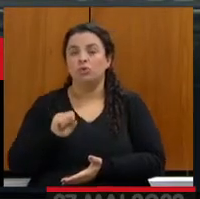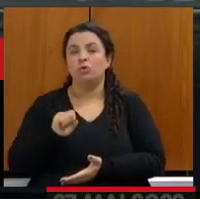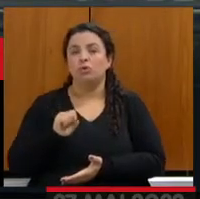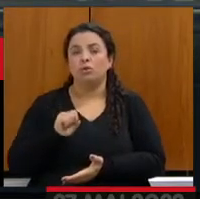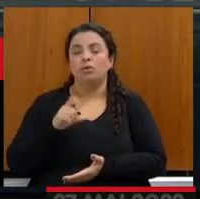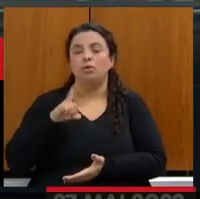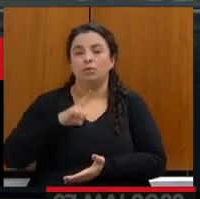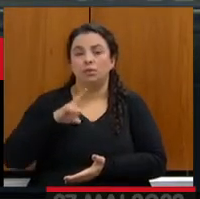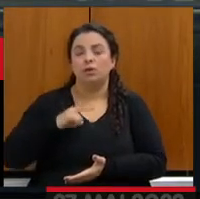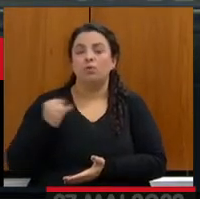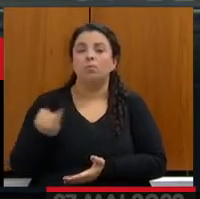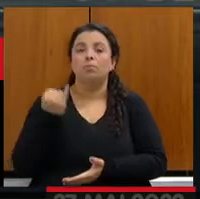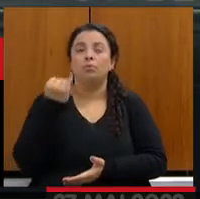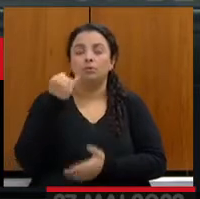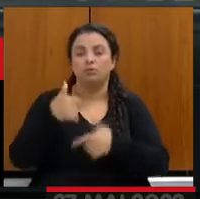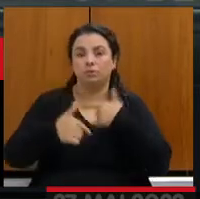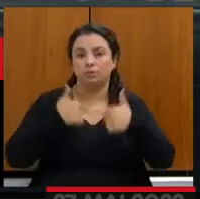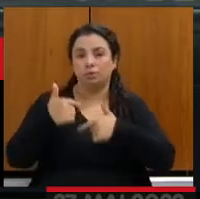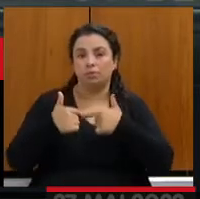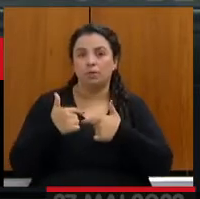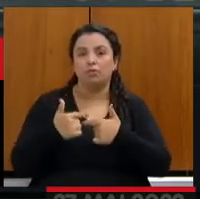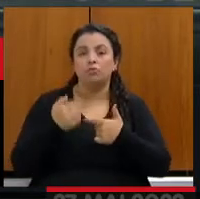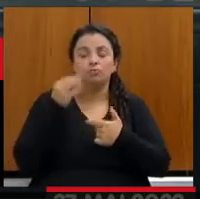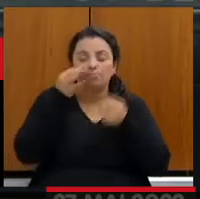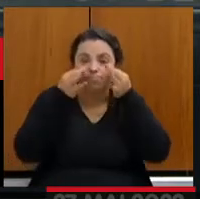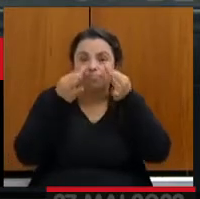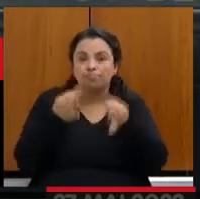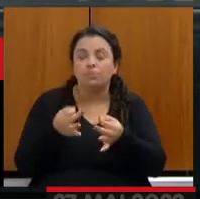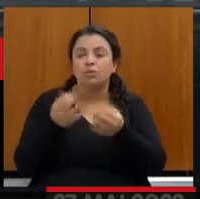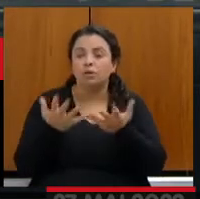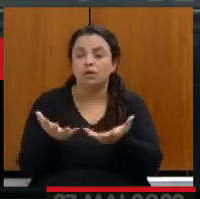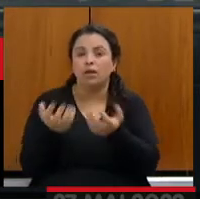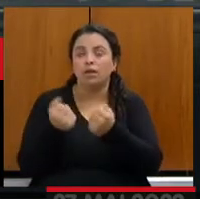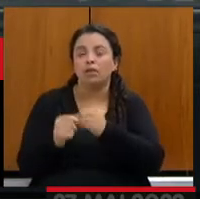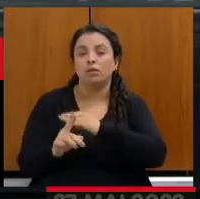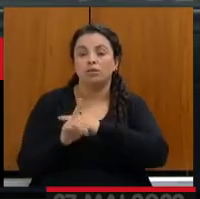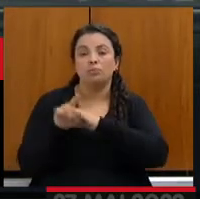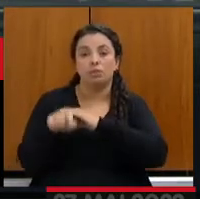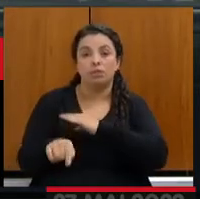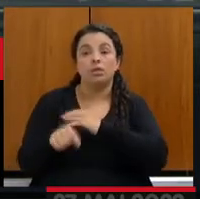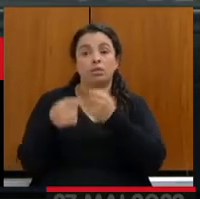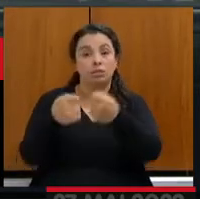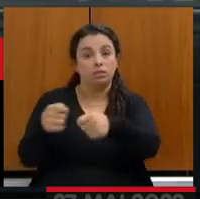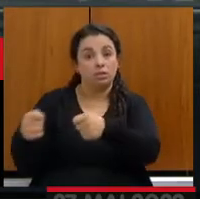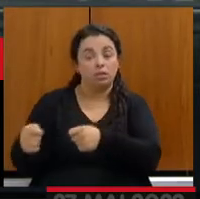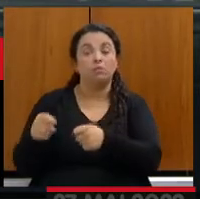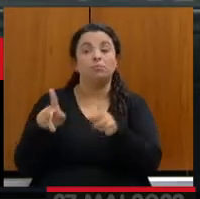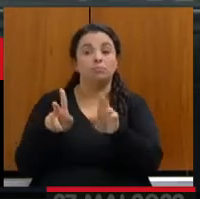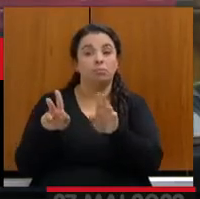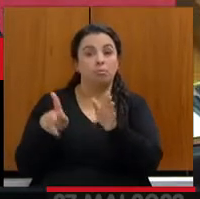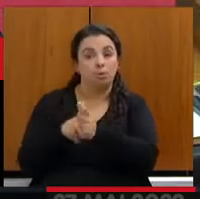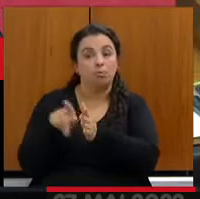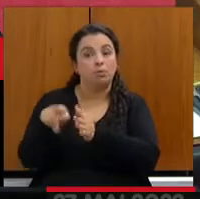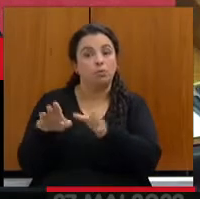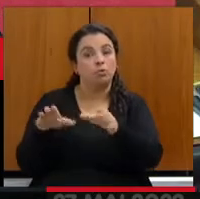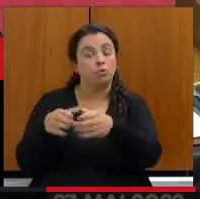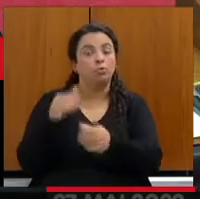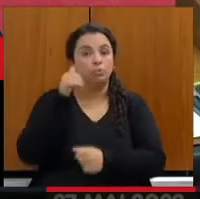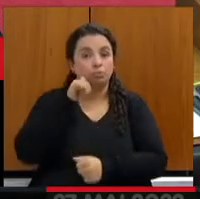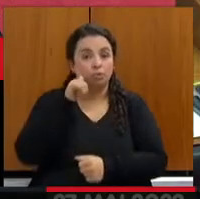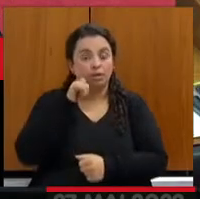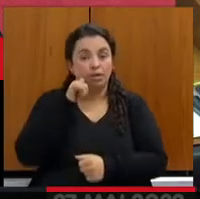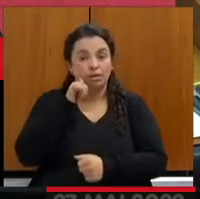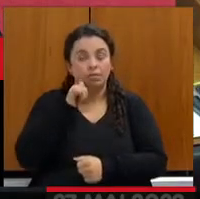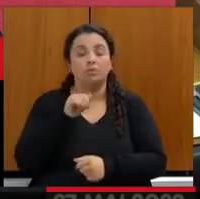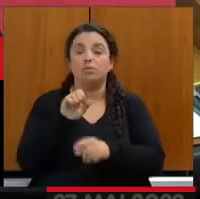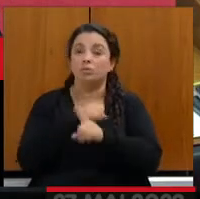um importante trabalho de escuta e atendimento das necessidades delas e nossa sociedade afetada